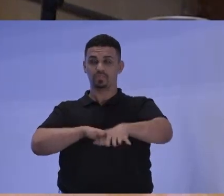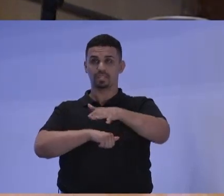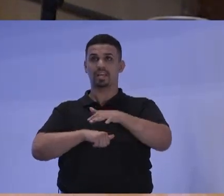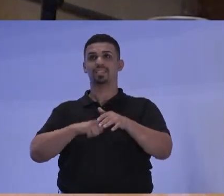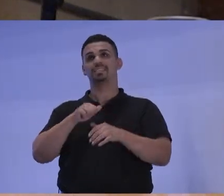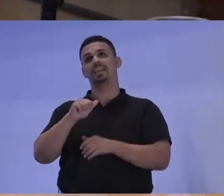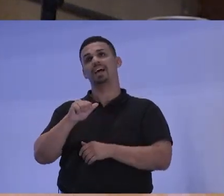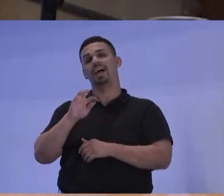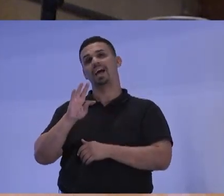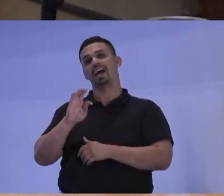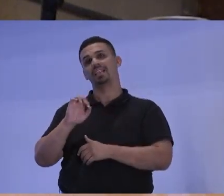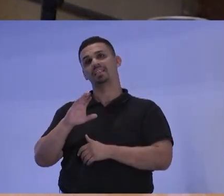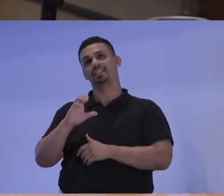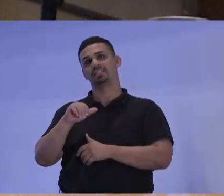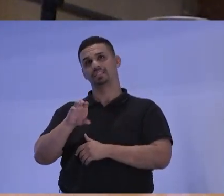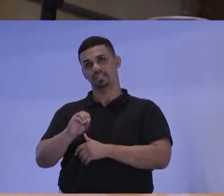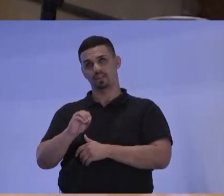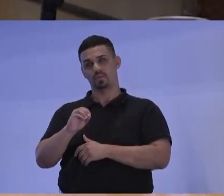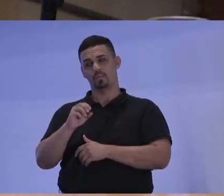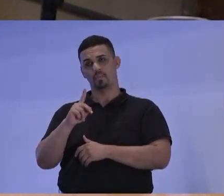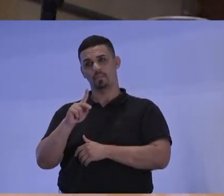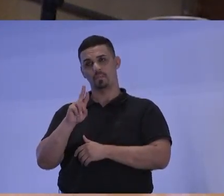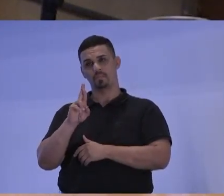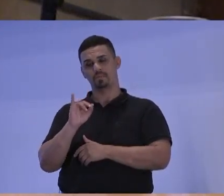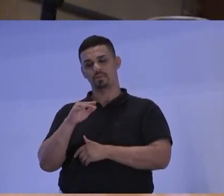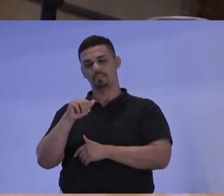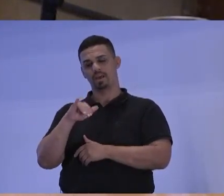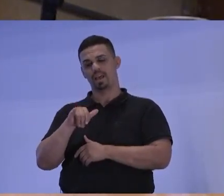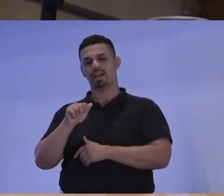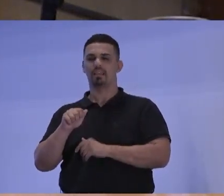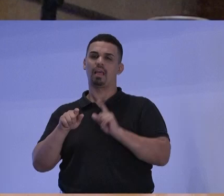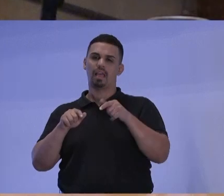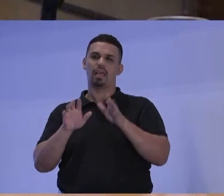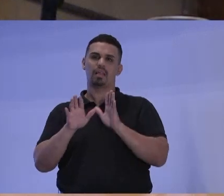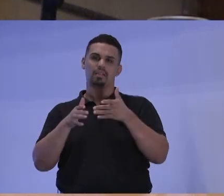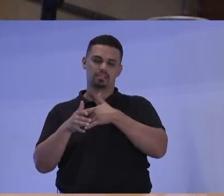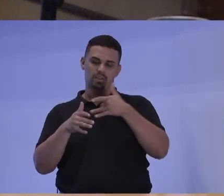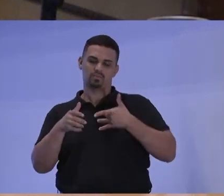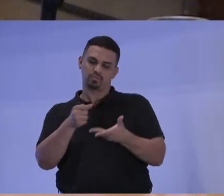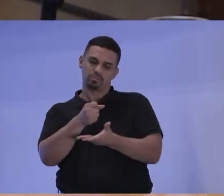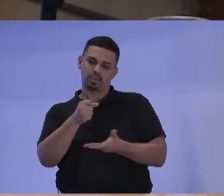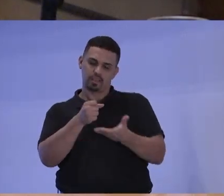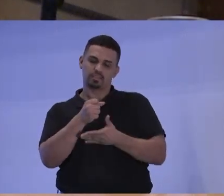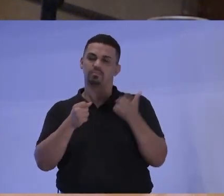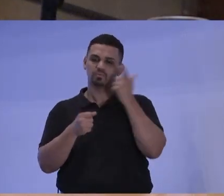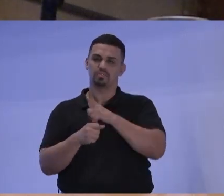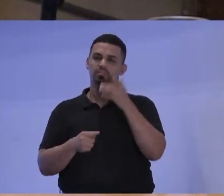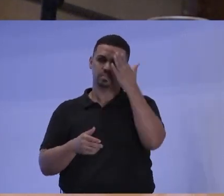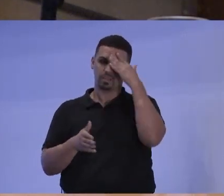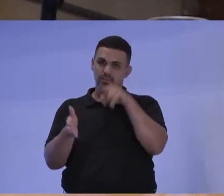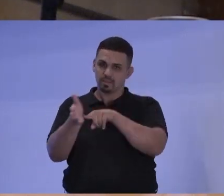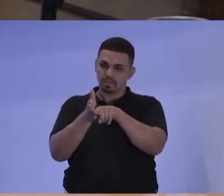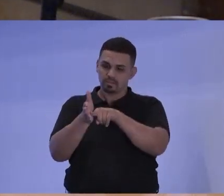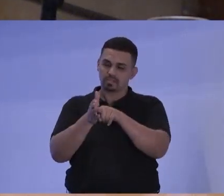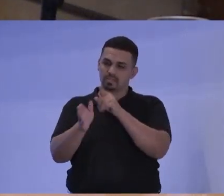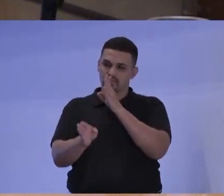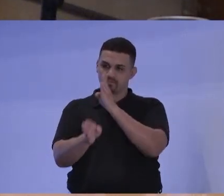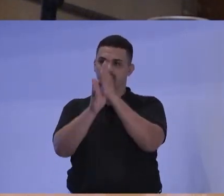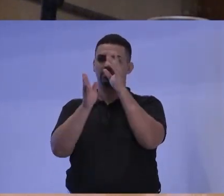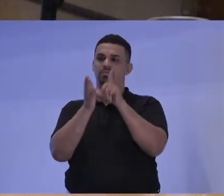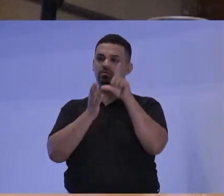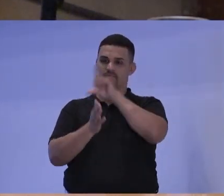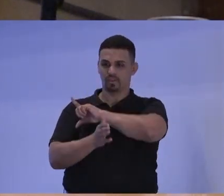primária, justamente para que a gente consiga focar no diagnóstico precoce, na busca